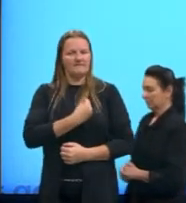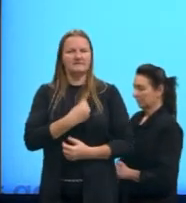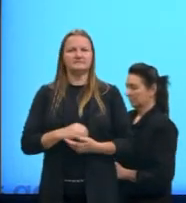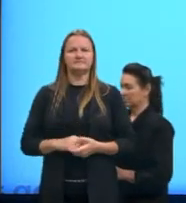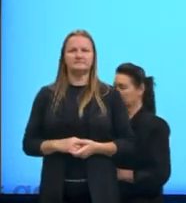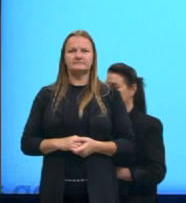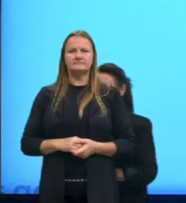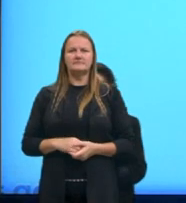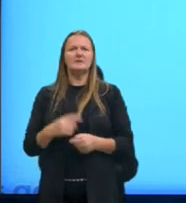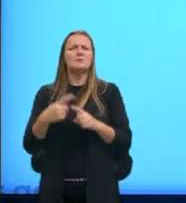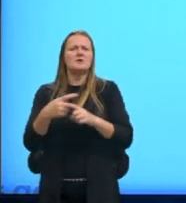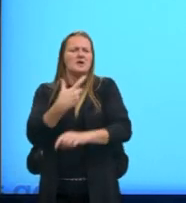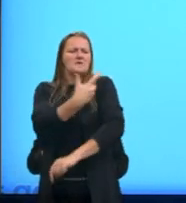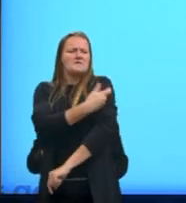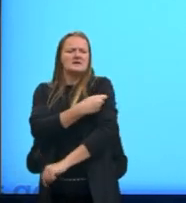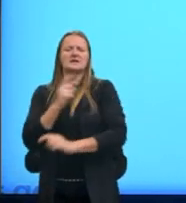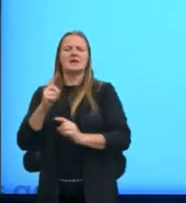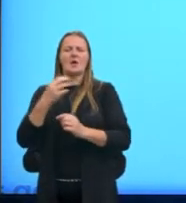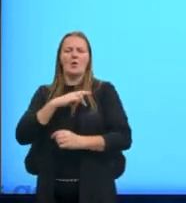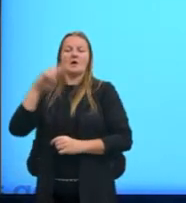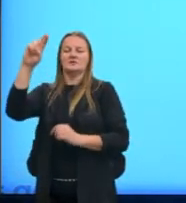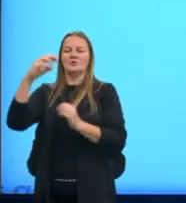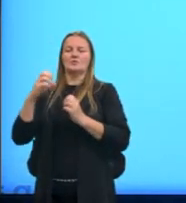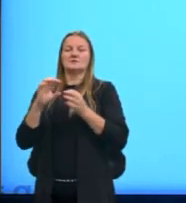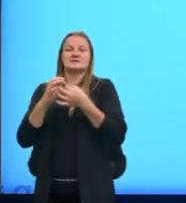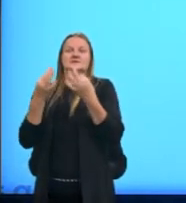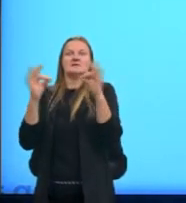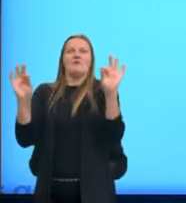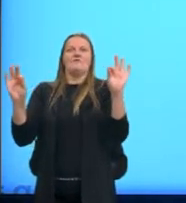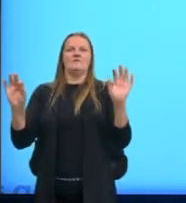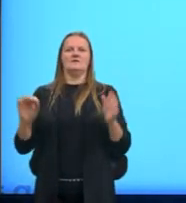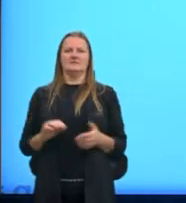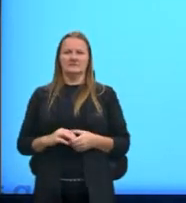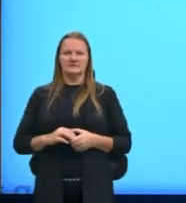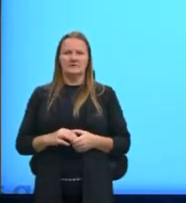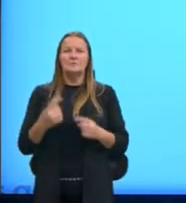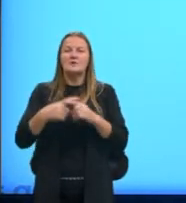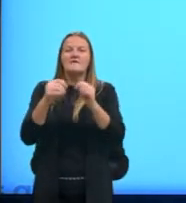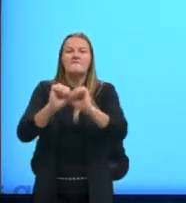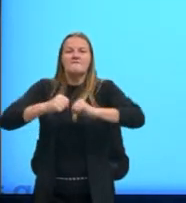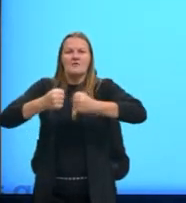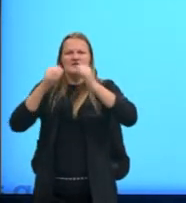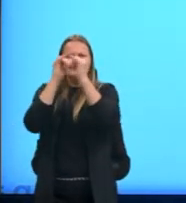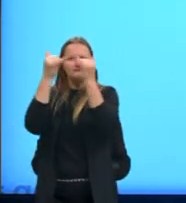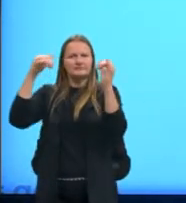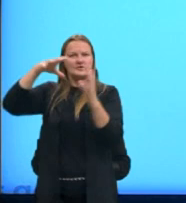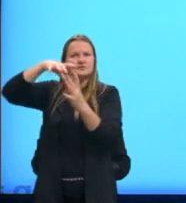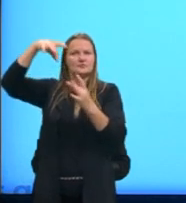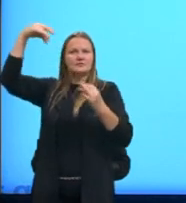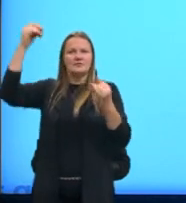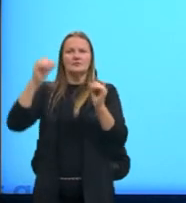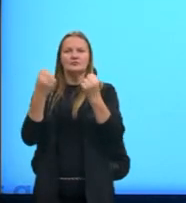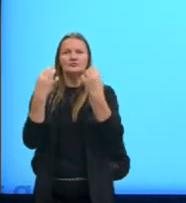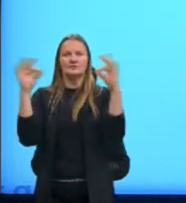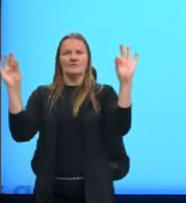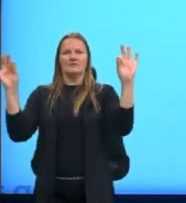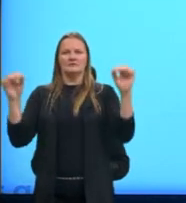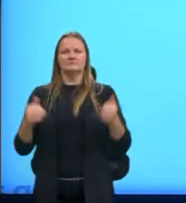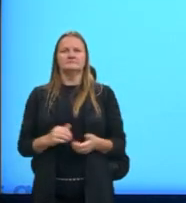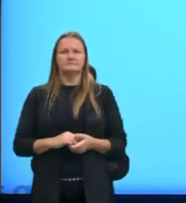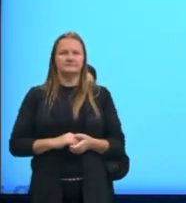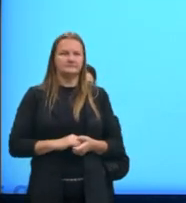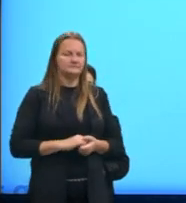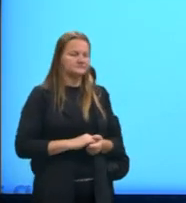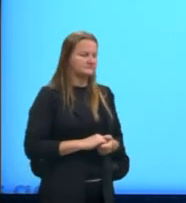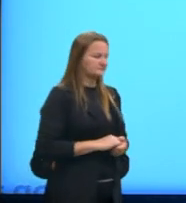não Bom dia porque a religião enfim essas forças espirituais e me salvaria é uma forma de compreensão do mundo